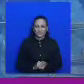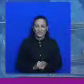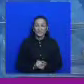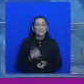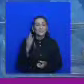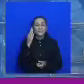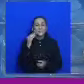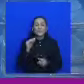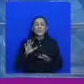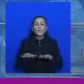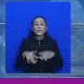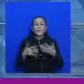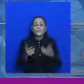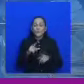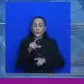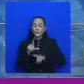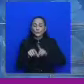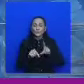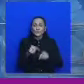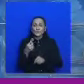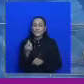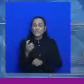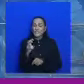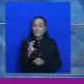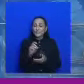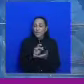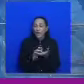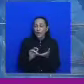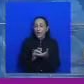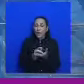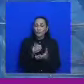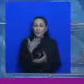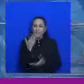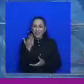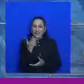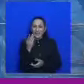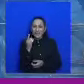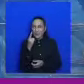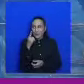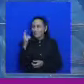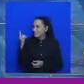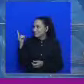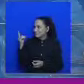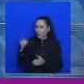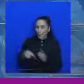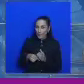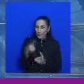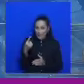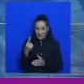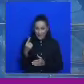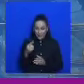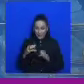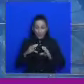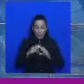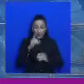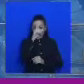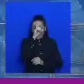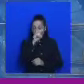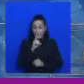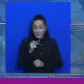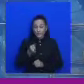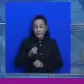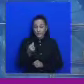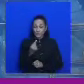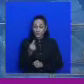E vamos saber então quais são os 15 números sorteados da Loto Fácil. O primeiro já está aqui, amarelo, bola amarela, número